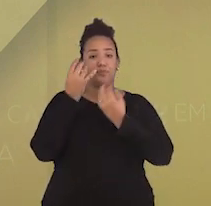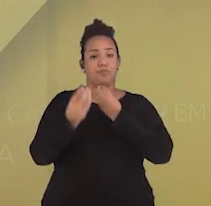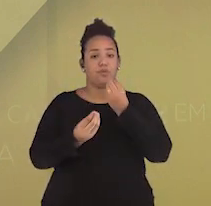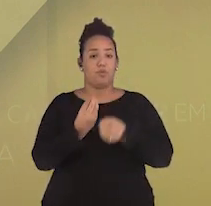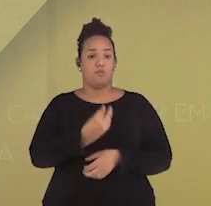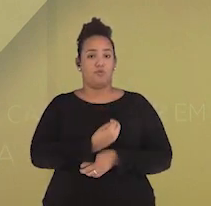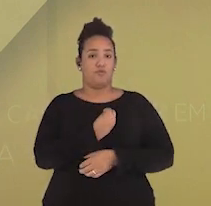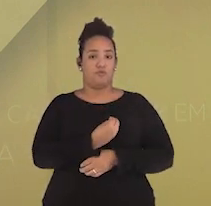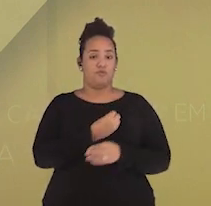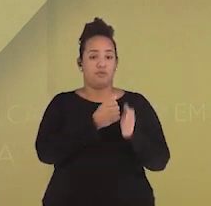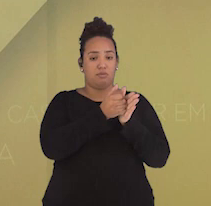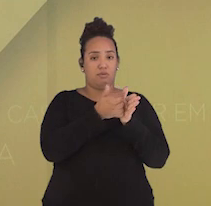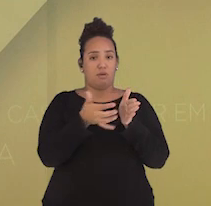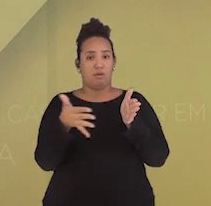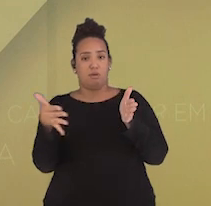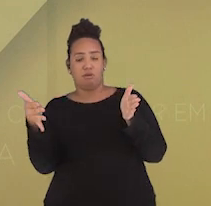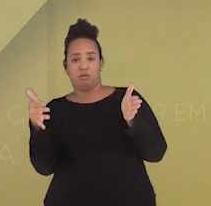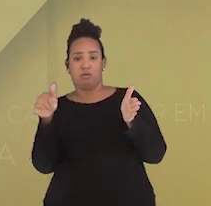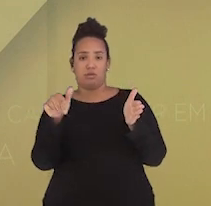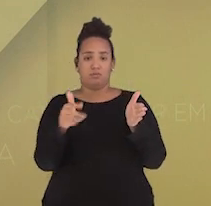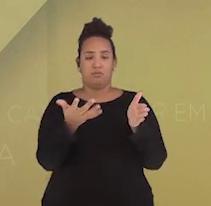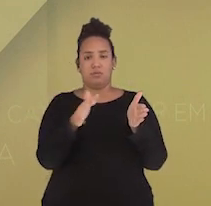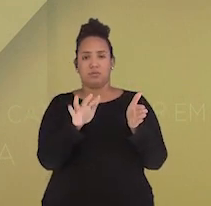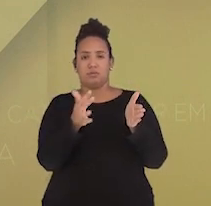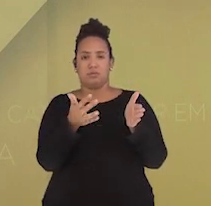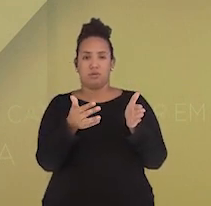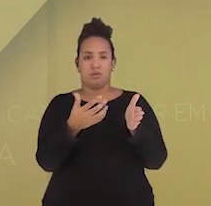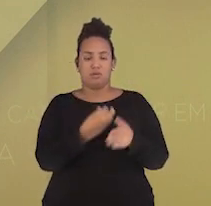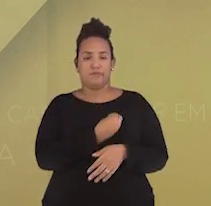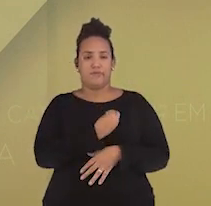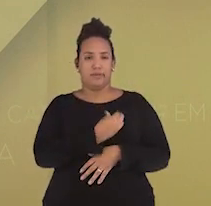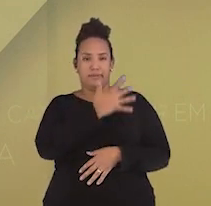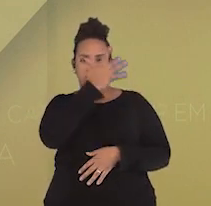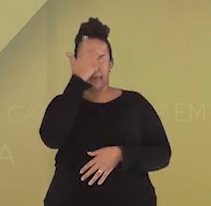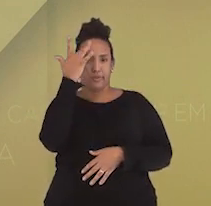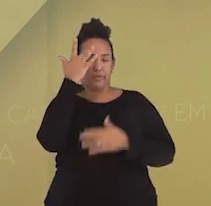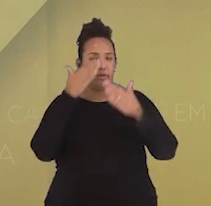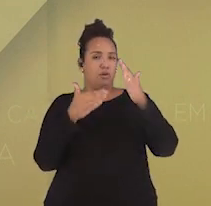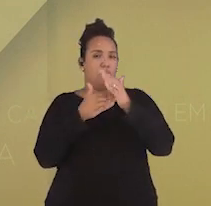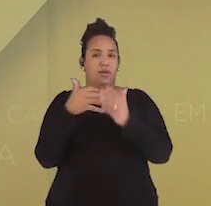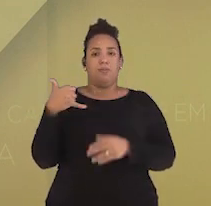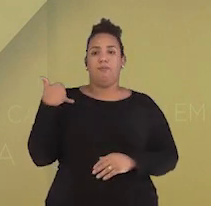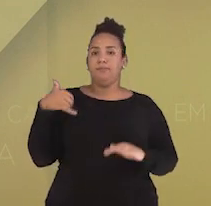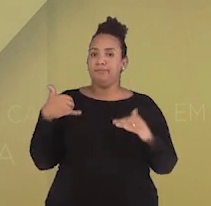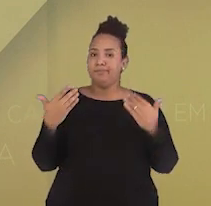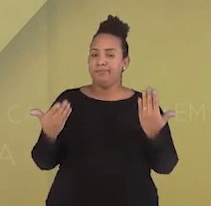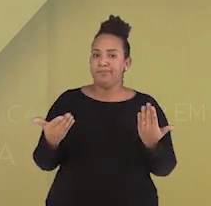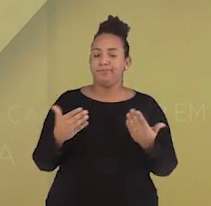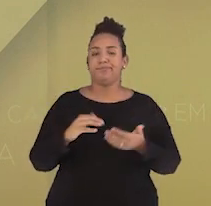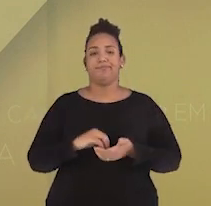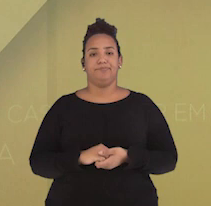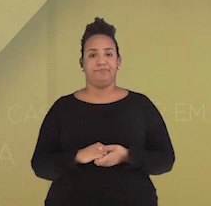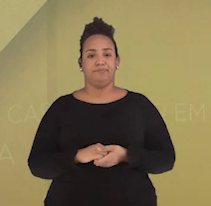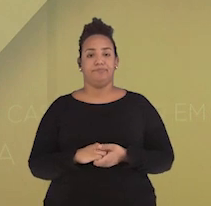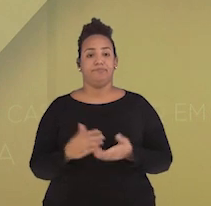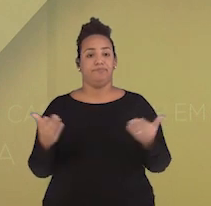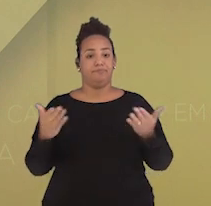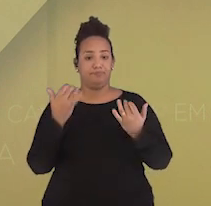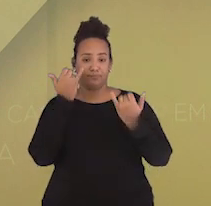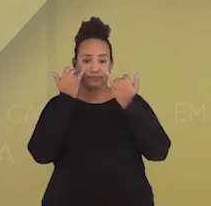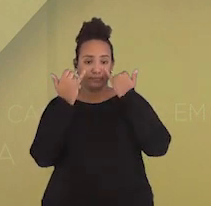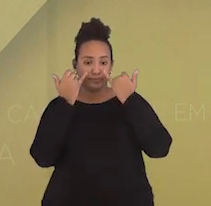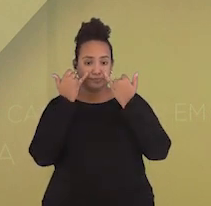vida, para saber quanto, em média, vivem as pessoas. Dessa vez, a informação aparece em gráfico